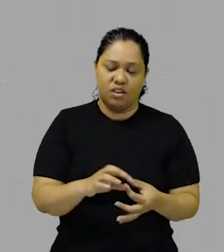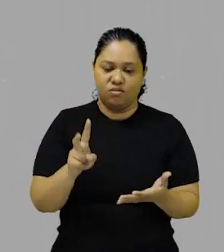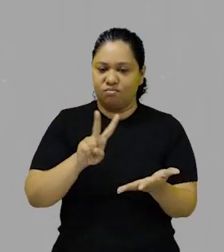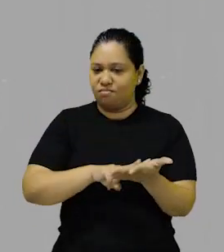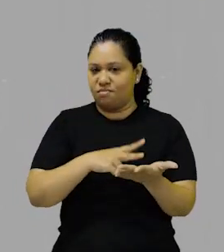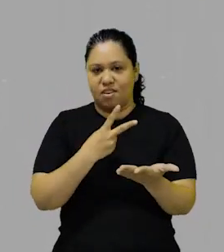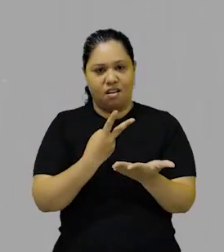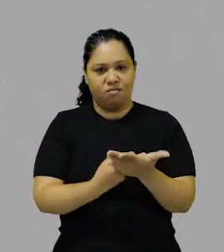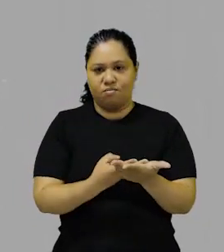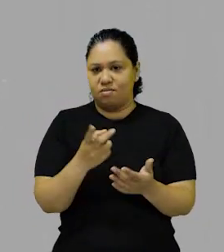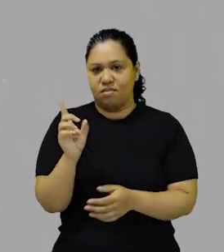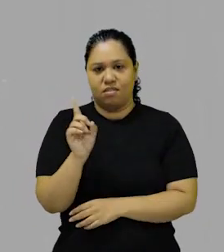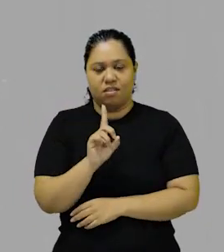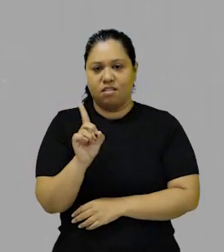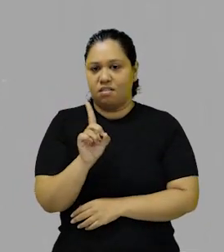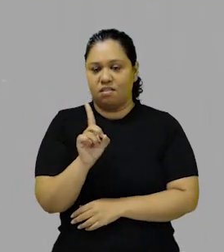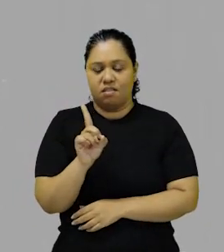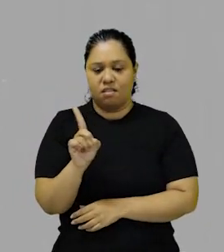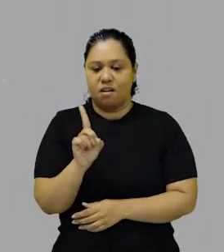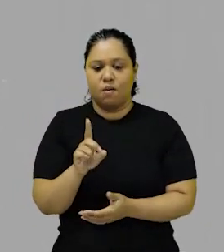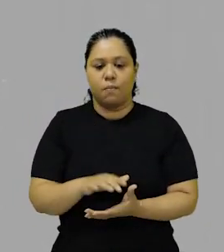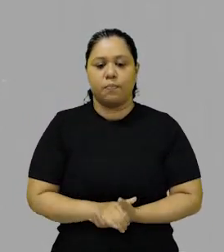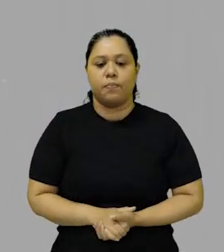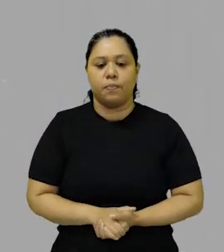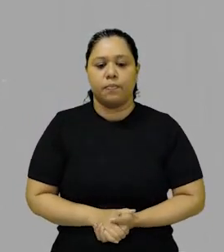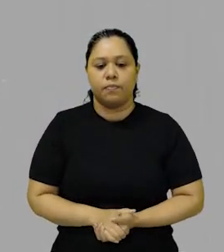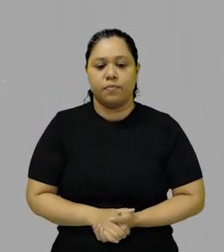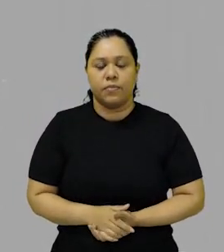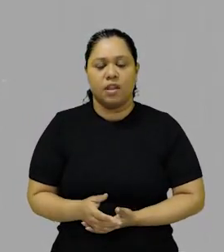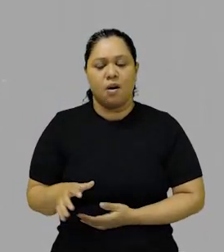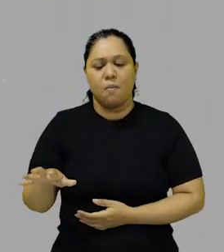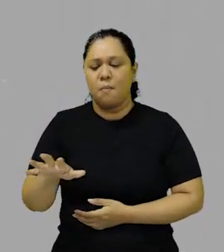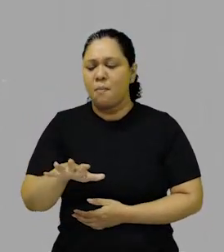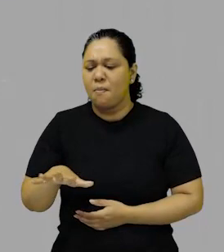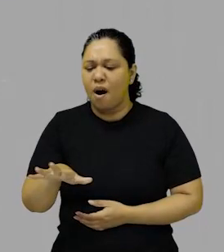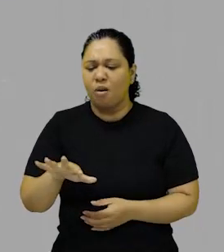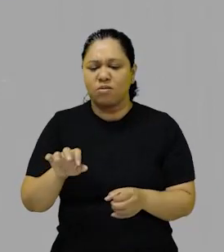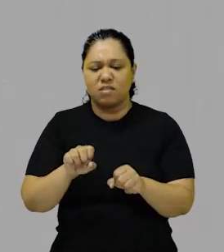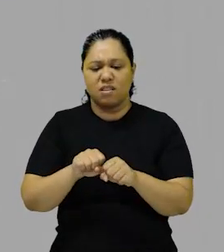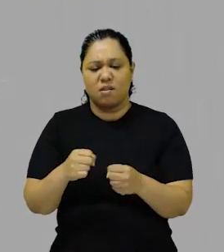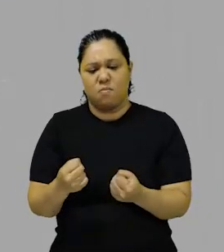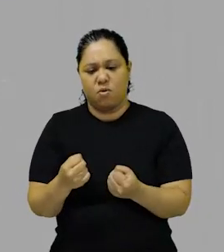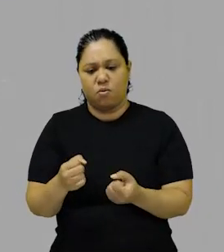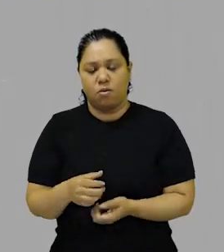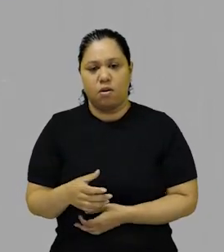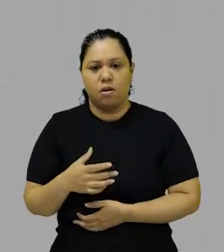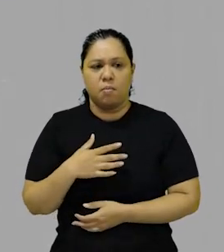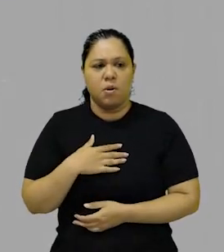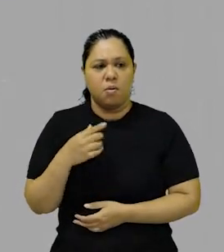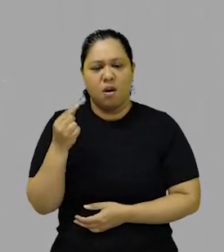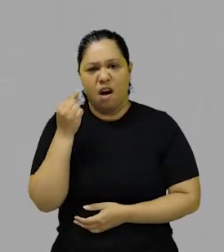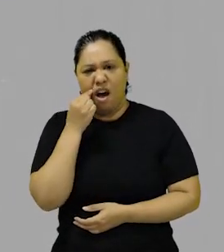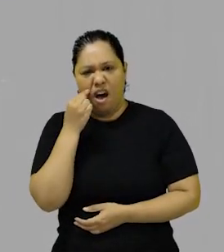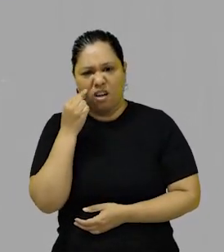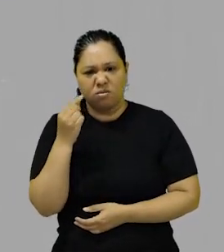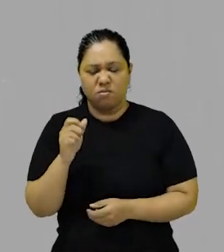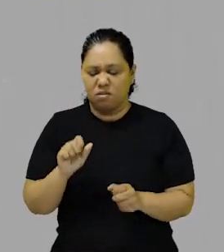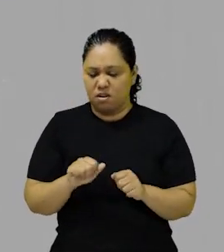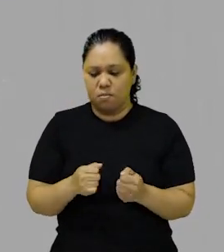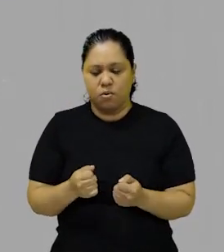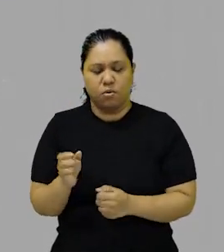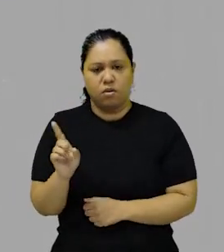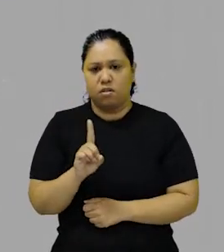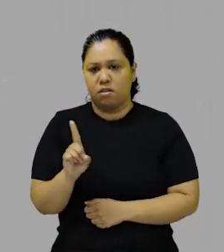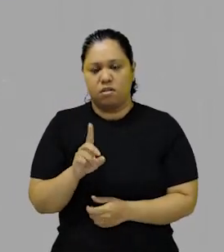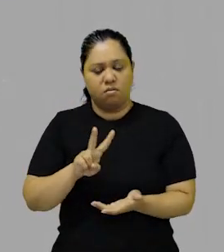traduz. Né? Quando você fala, meu mouse quebrou, a gente não fala meu rato quebrou. É difícil você fazer essa